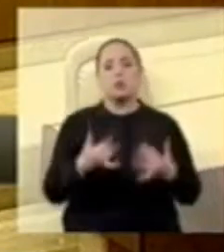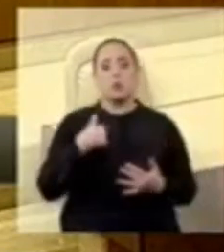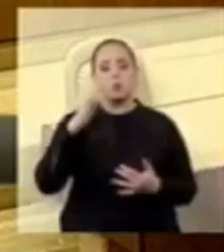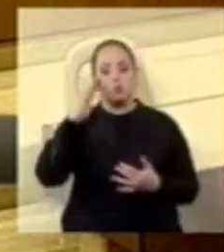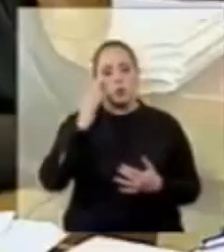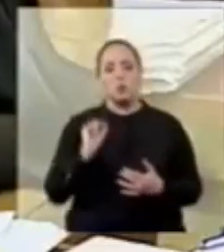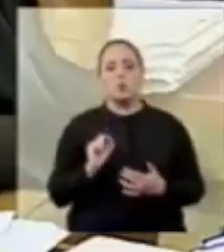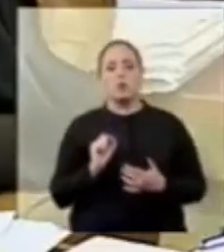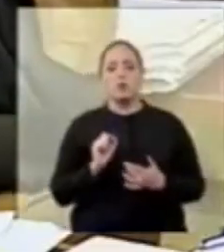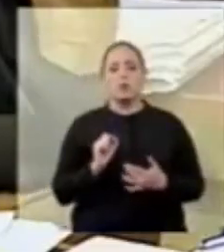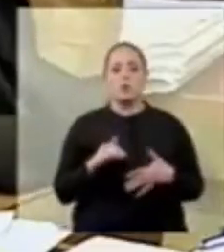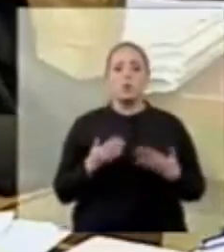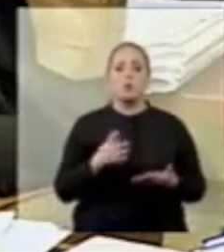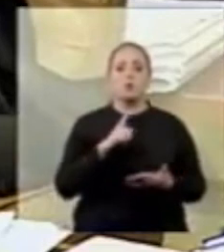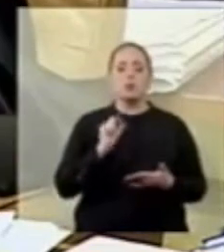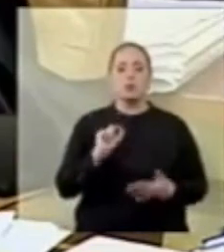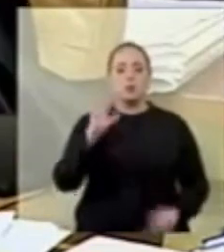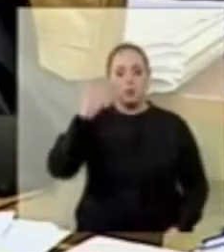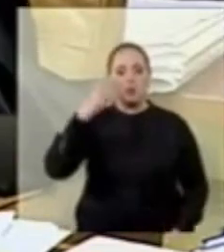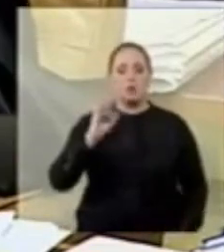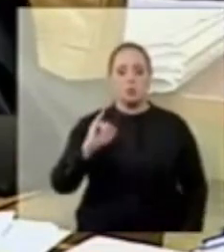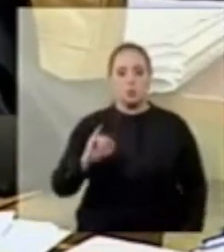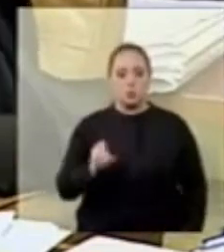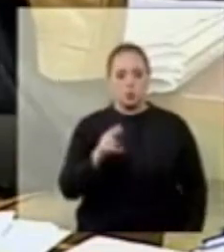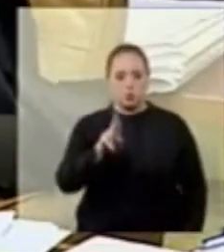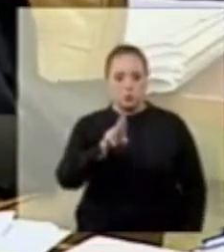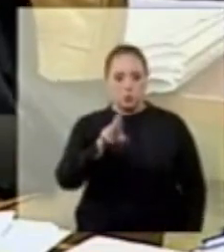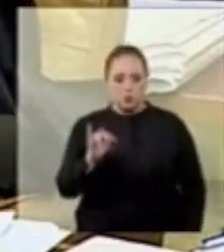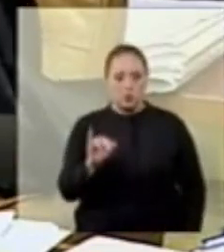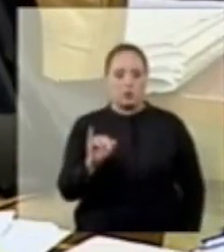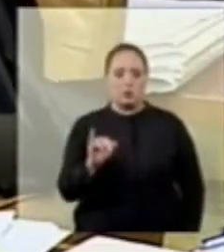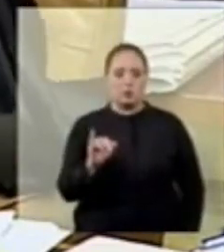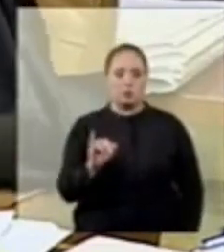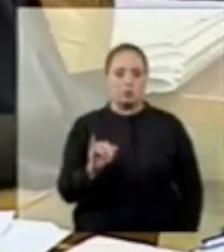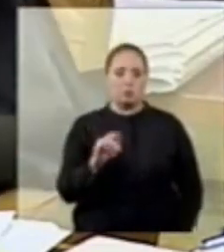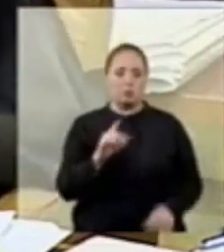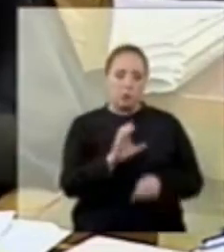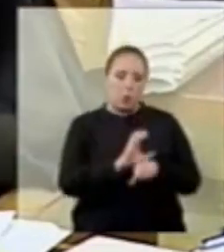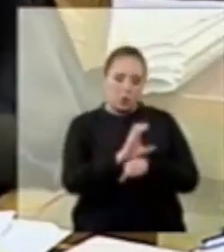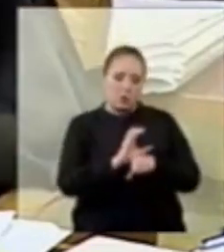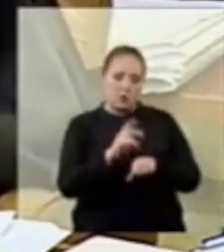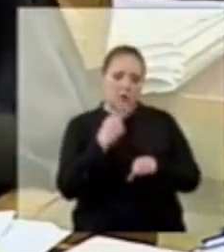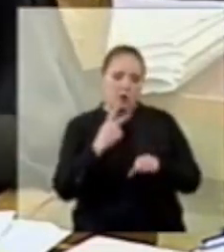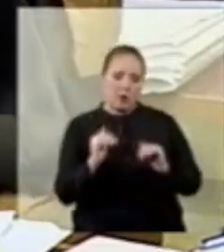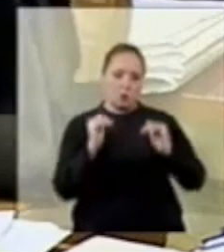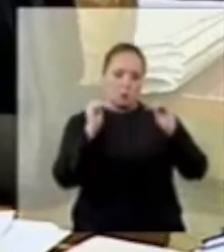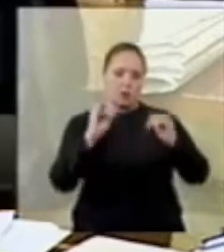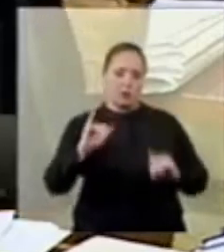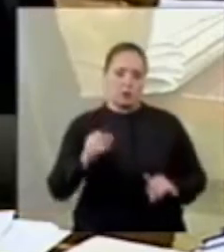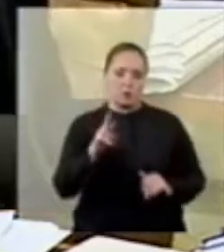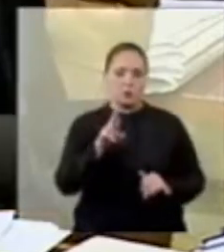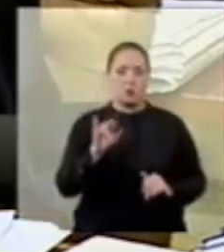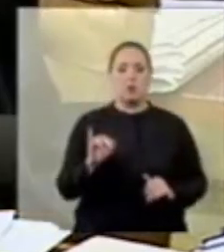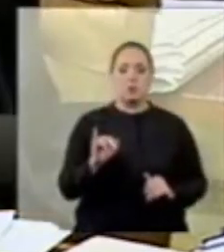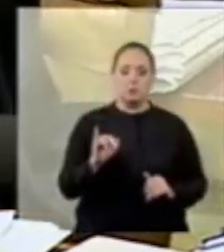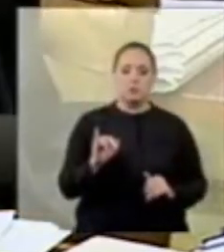e quando há a decisão do júri o mandamento constitucional da soberania do júri é um